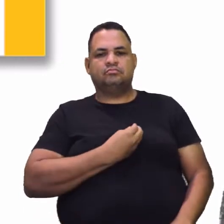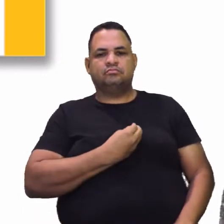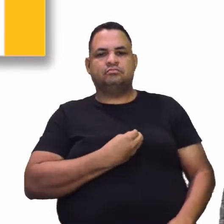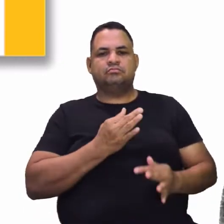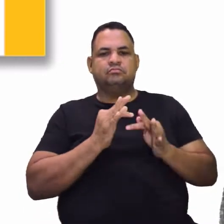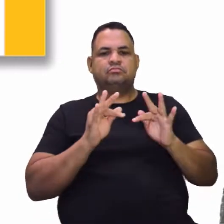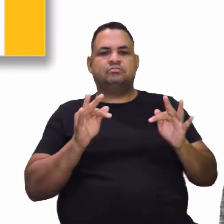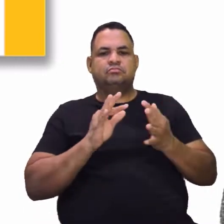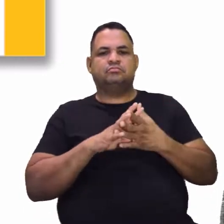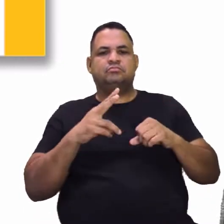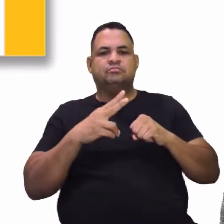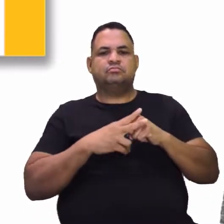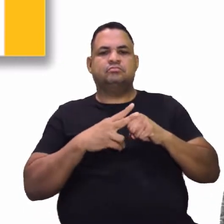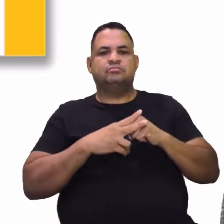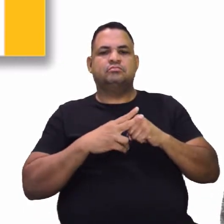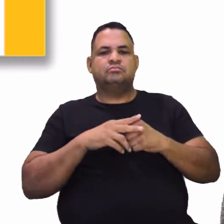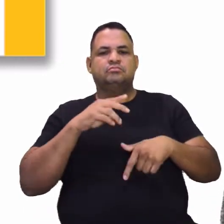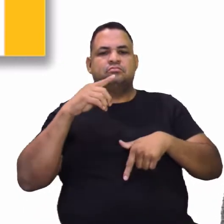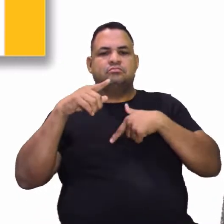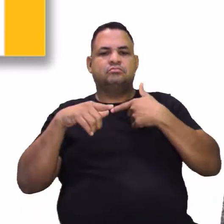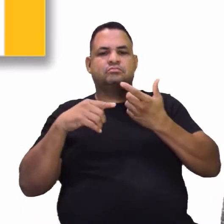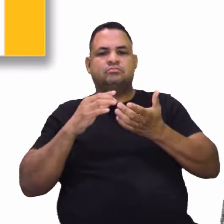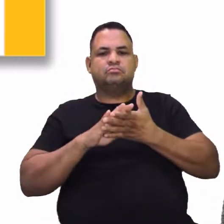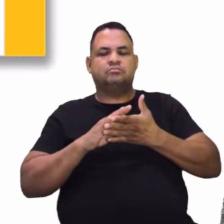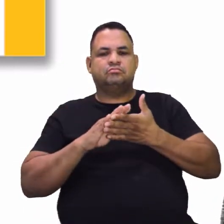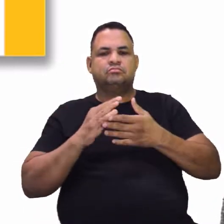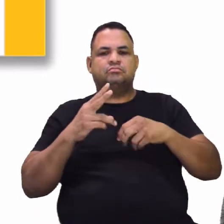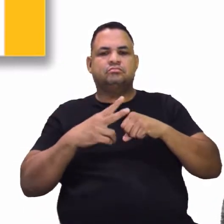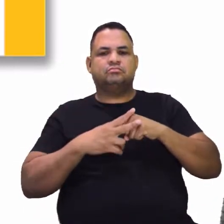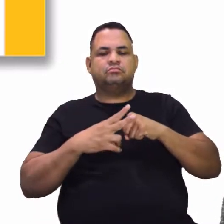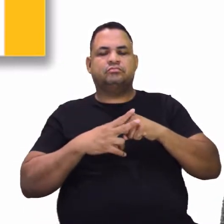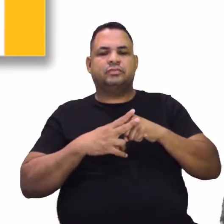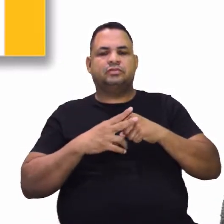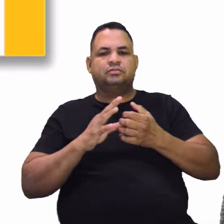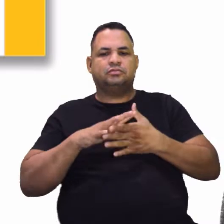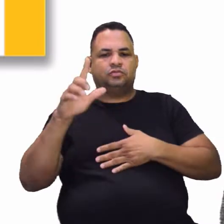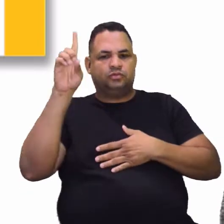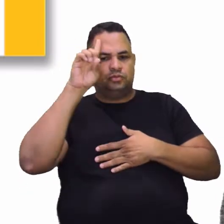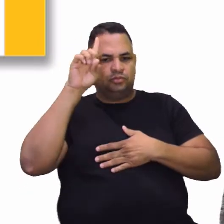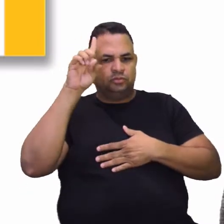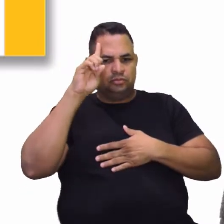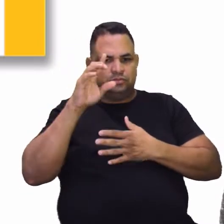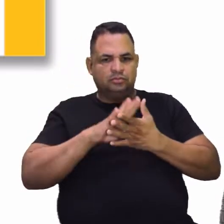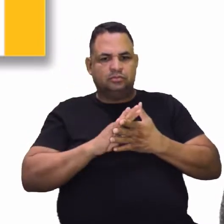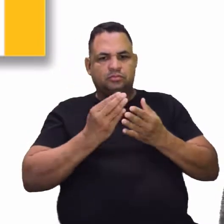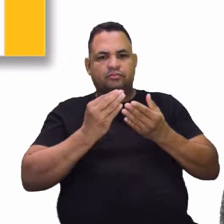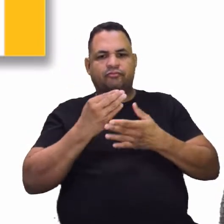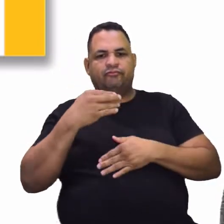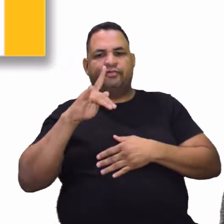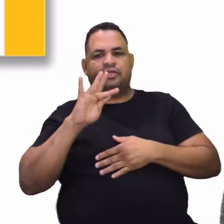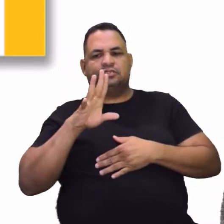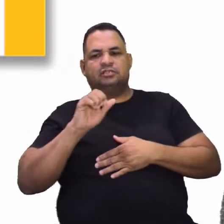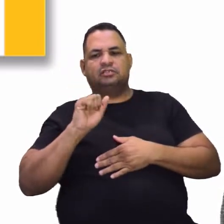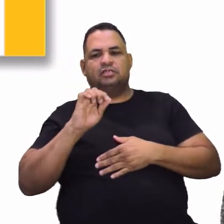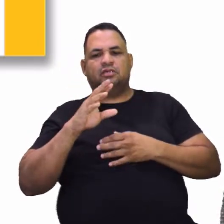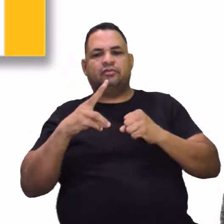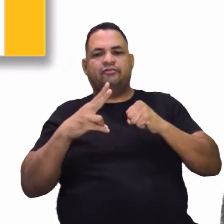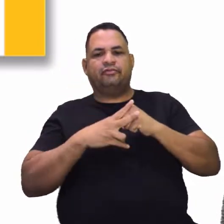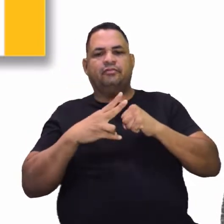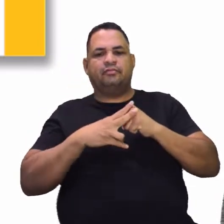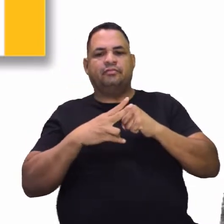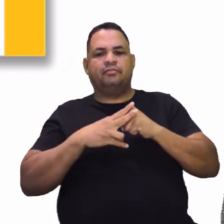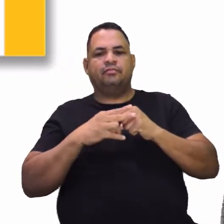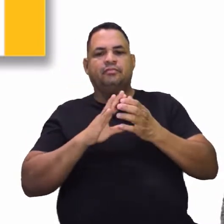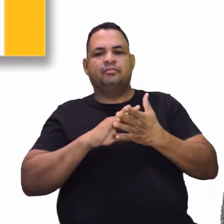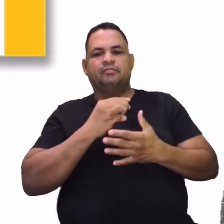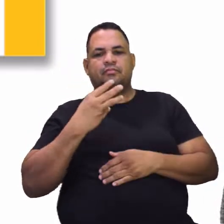sobre verbos de ação cotidiana, porque ele fala sobre cotidiano. Nós vamos ver as flexões verbais que acontecem